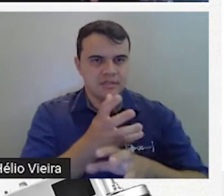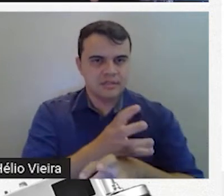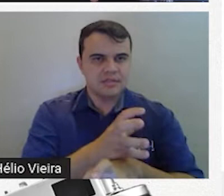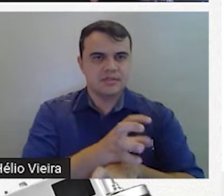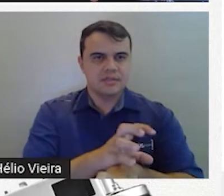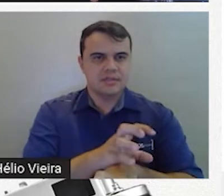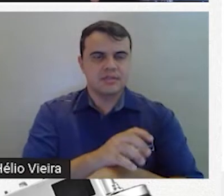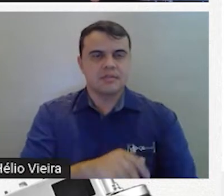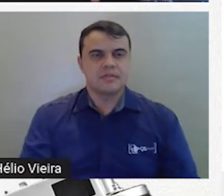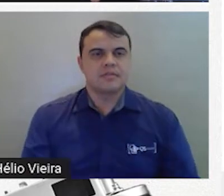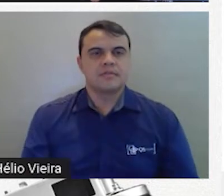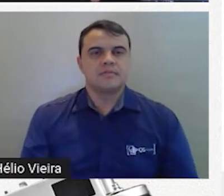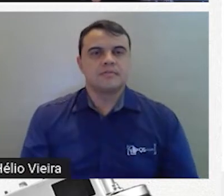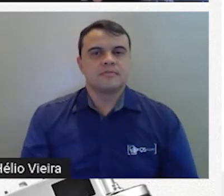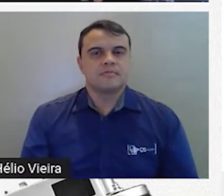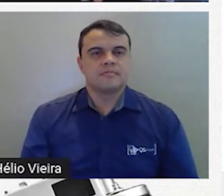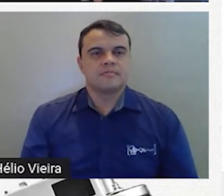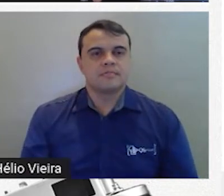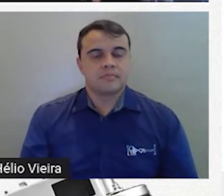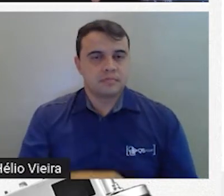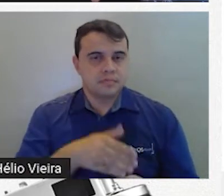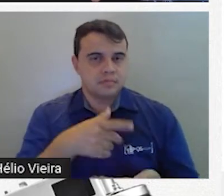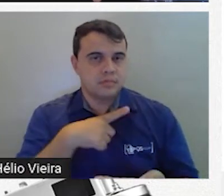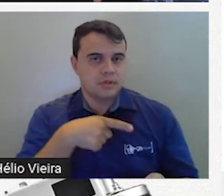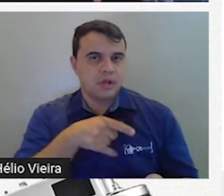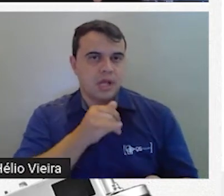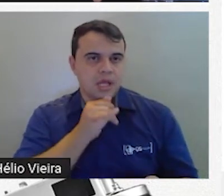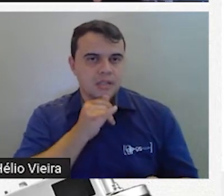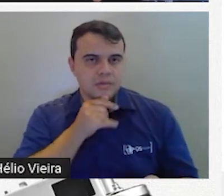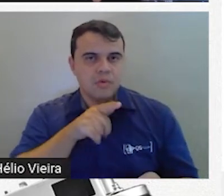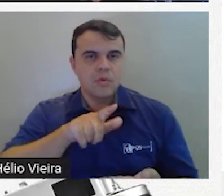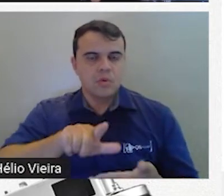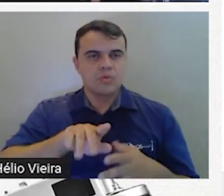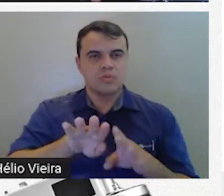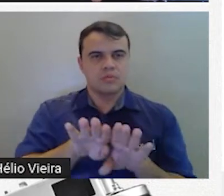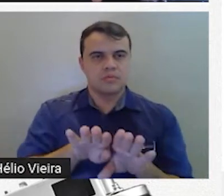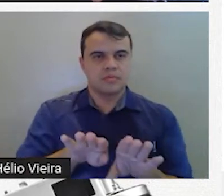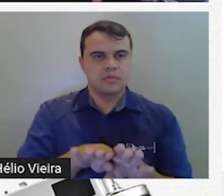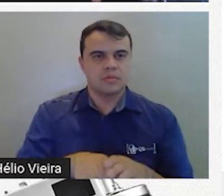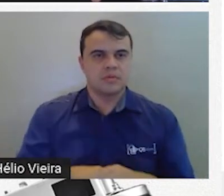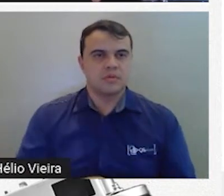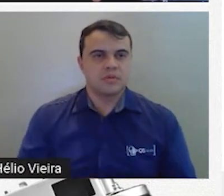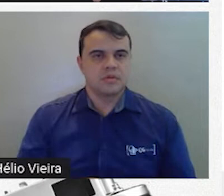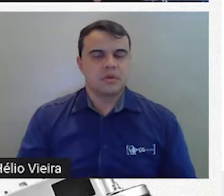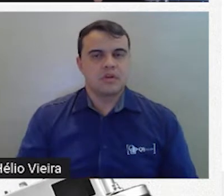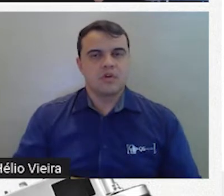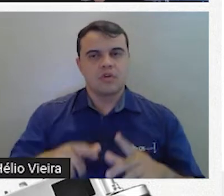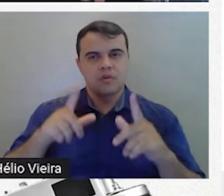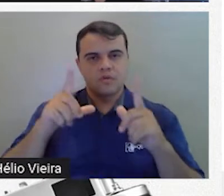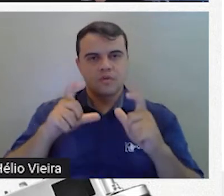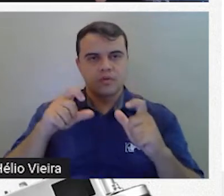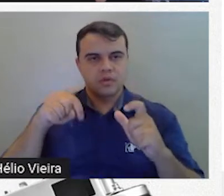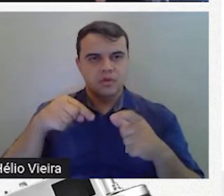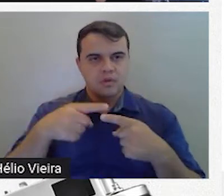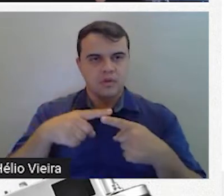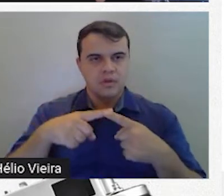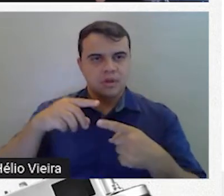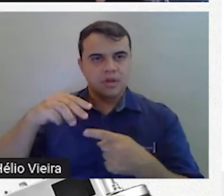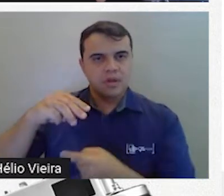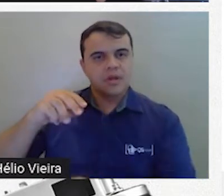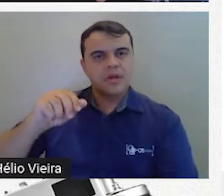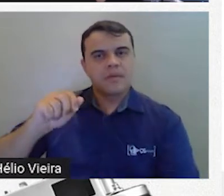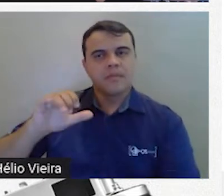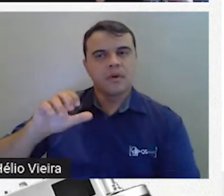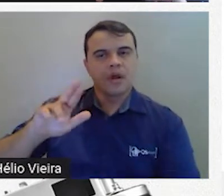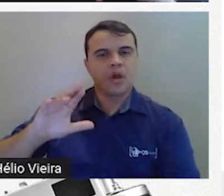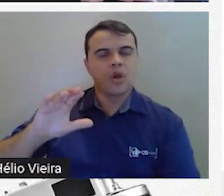né? Então, aqui é um exemplo. Outro exemplo de textura, a gente fala da fotografia macro, que seria